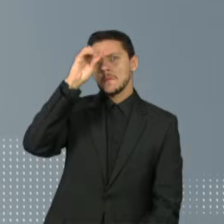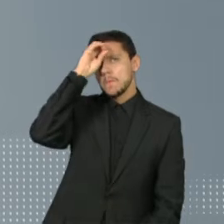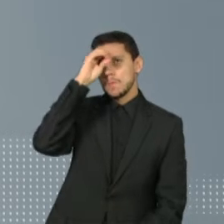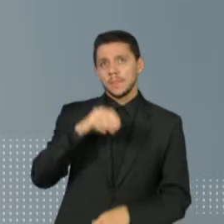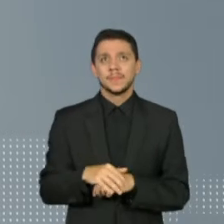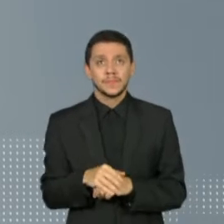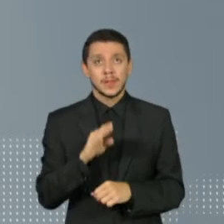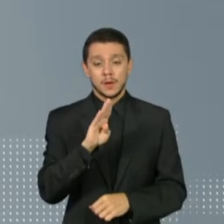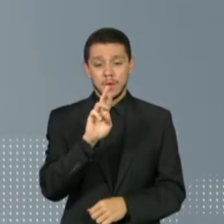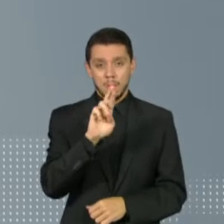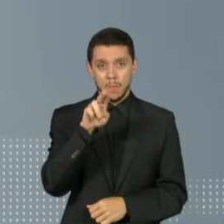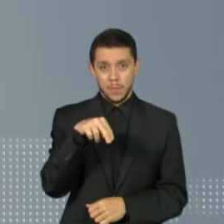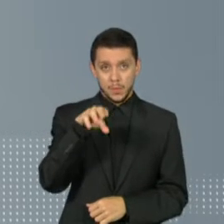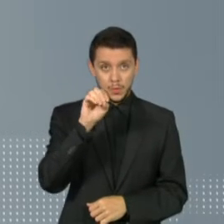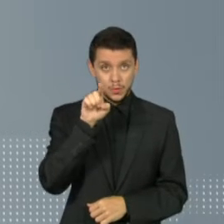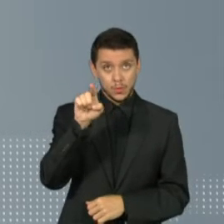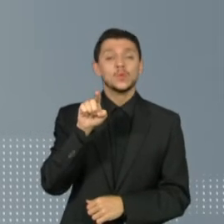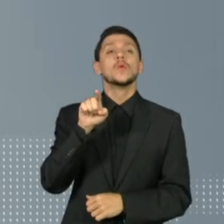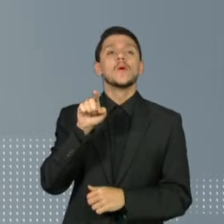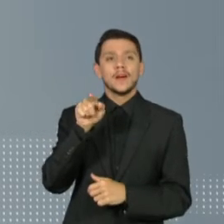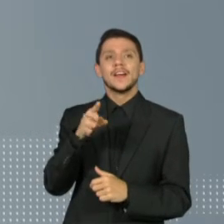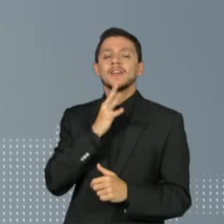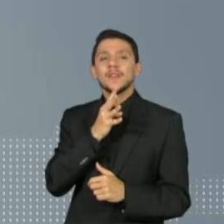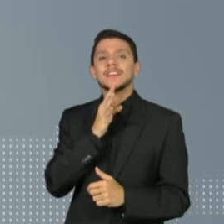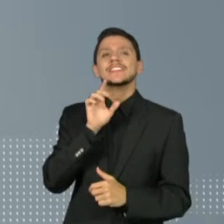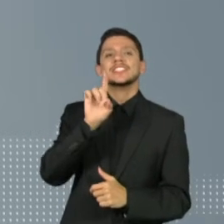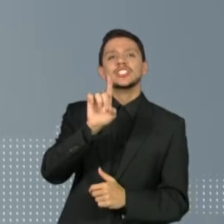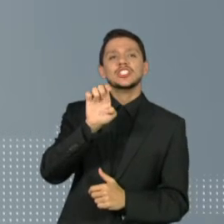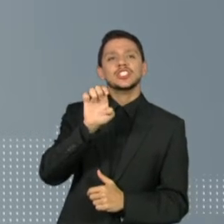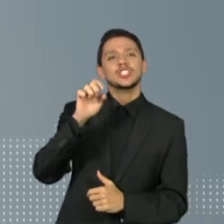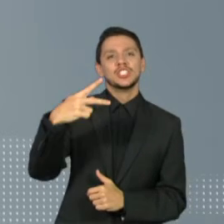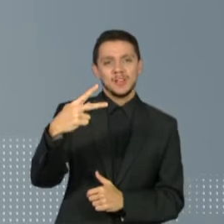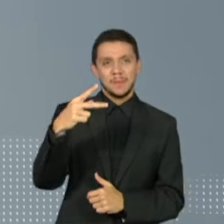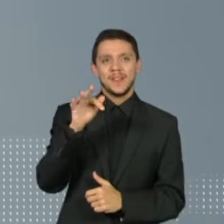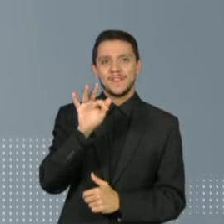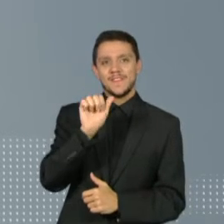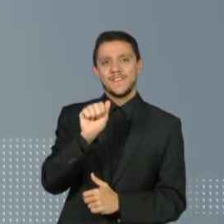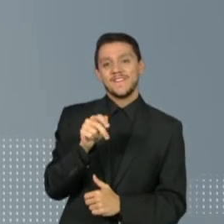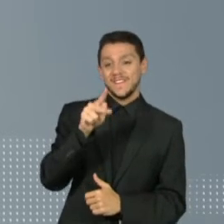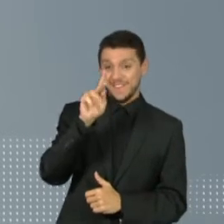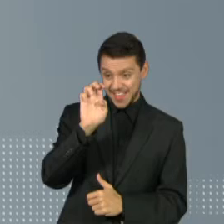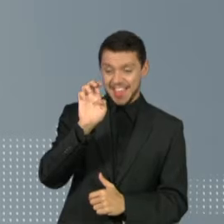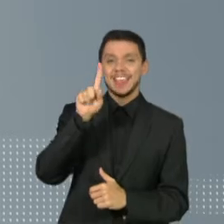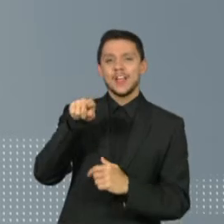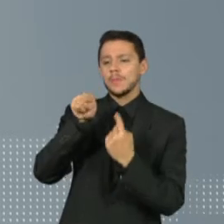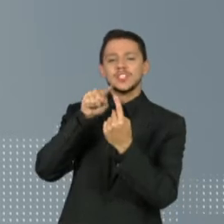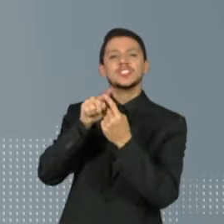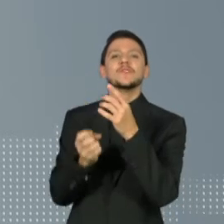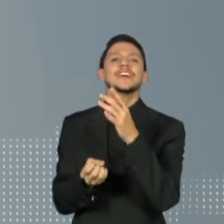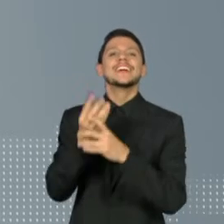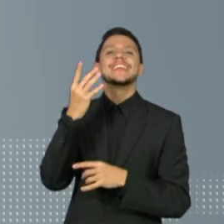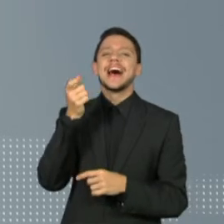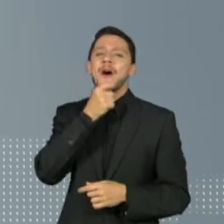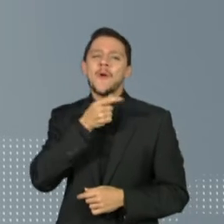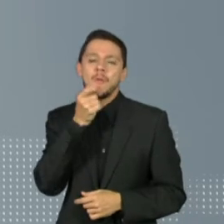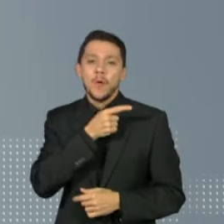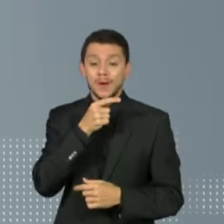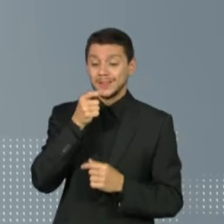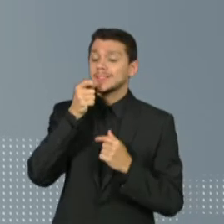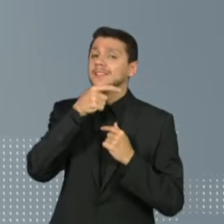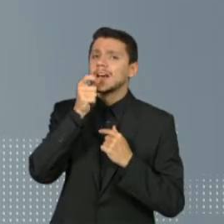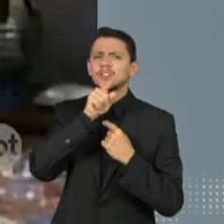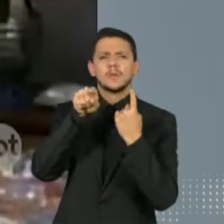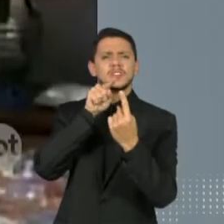por utilizar deepfake para criar conteúdo de humor. Faz isso há 4 anos. A sátira não tem intenção de